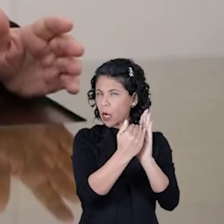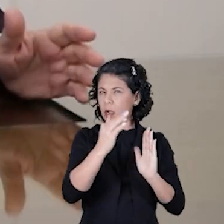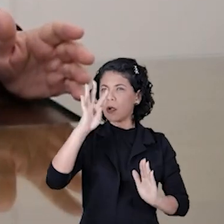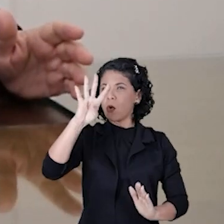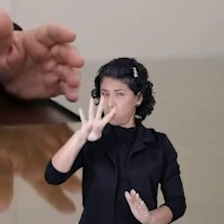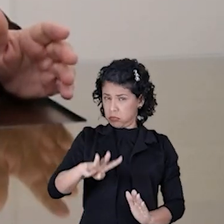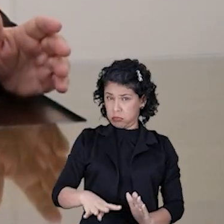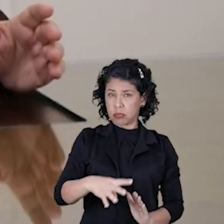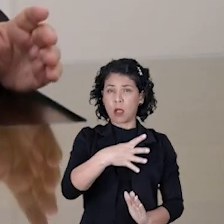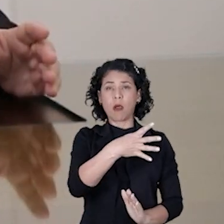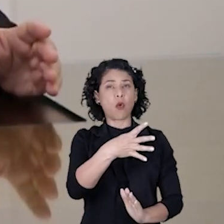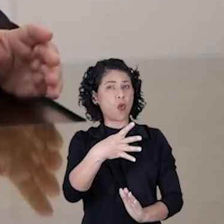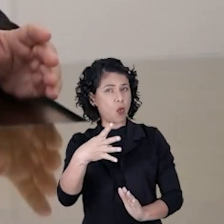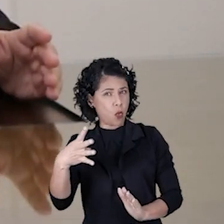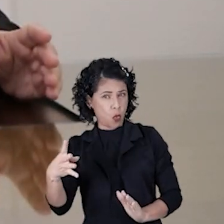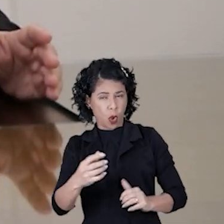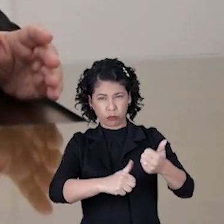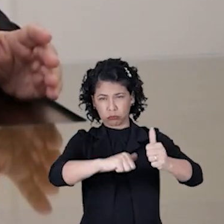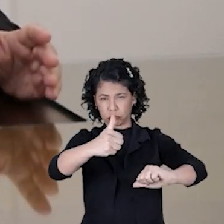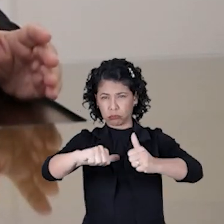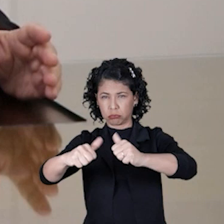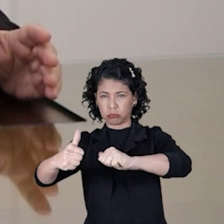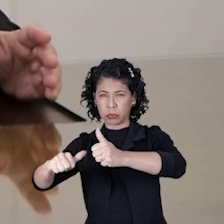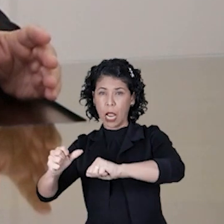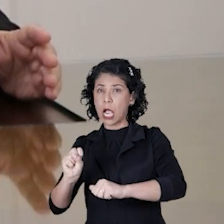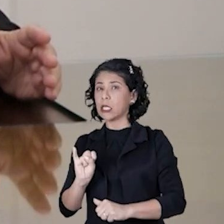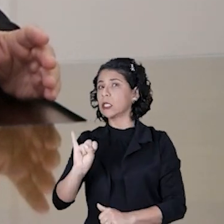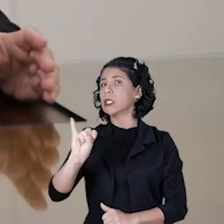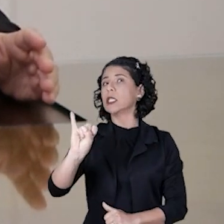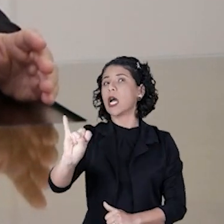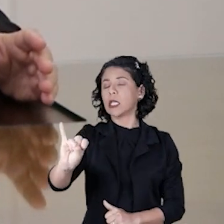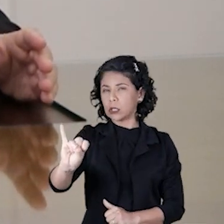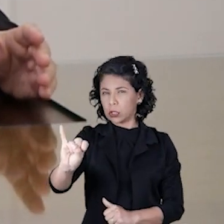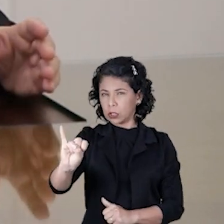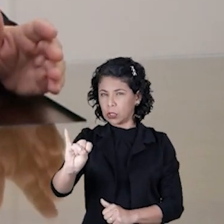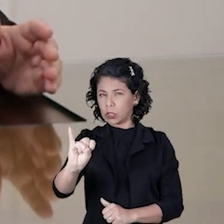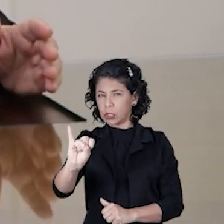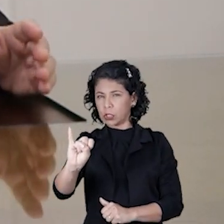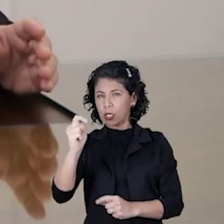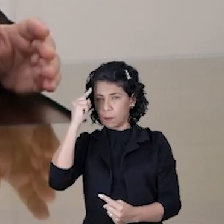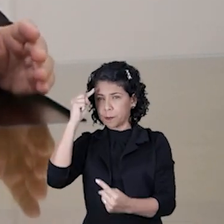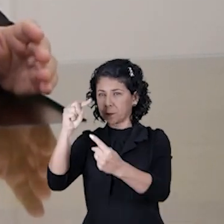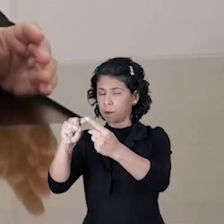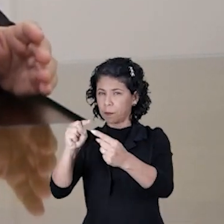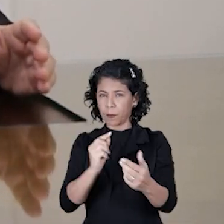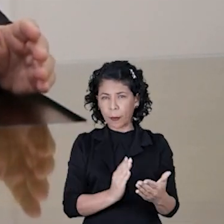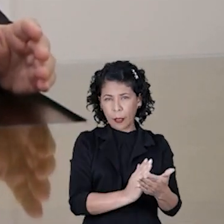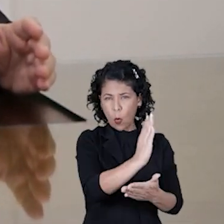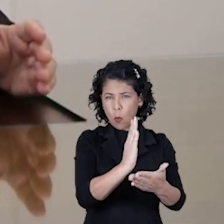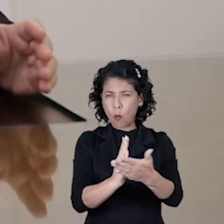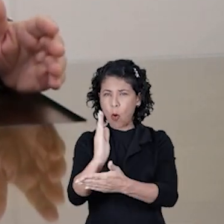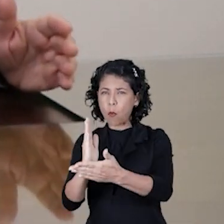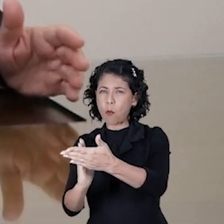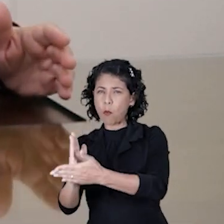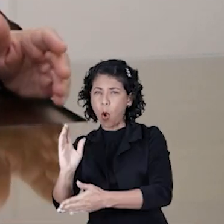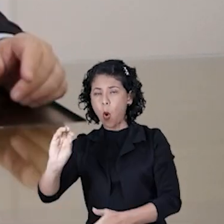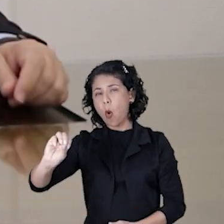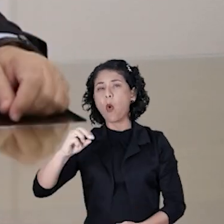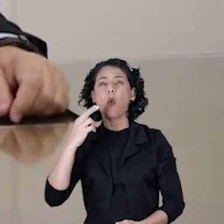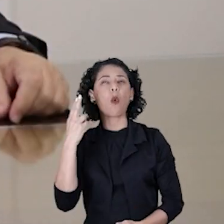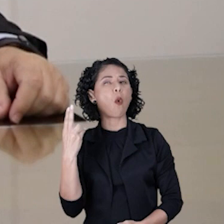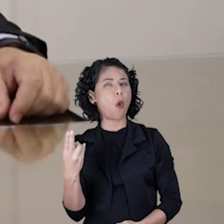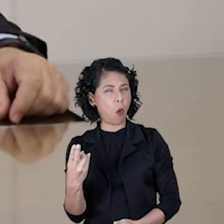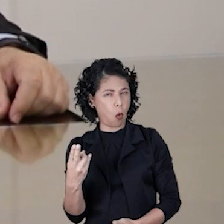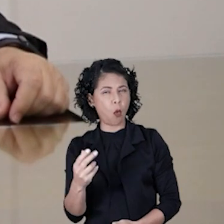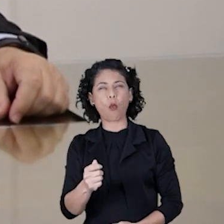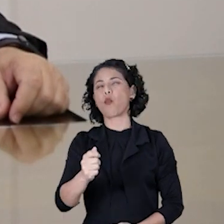de avaliação se essas metas estão sendo atingidas ou se elas estão um pouco aquém daquilo